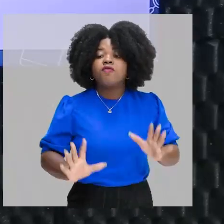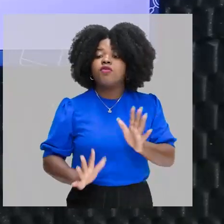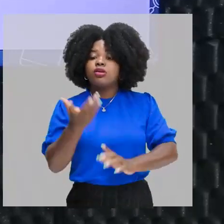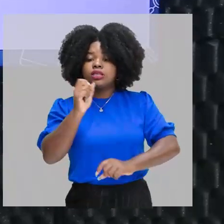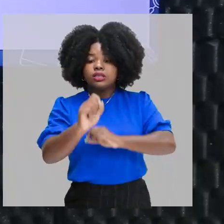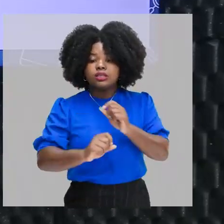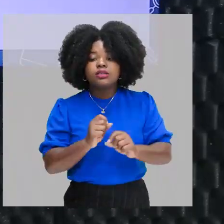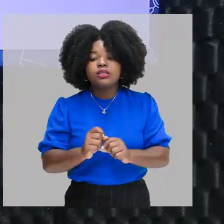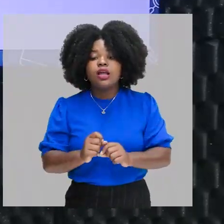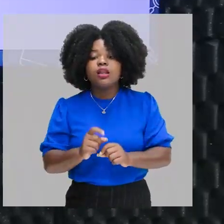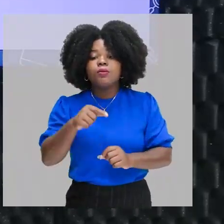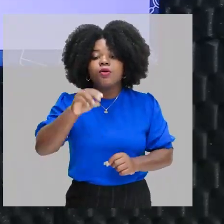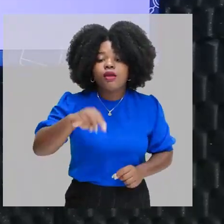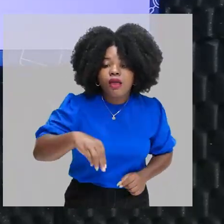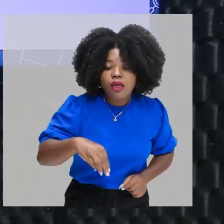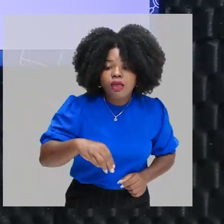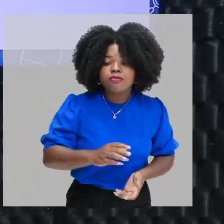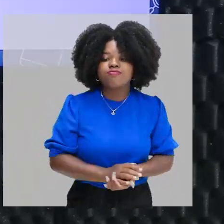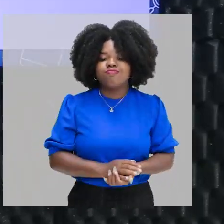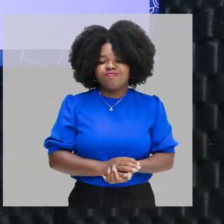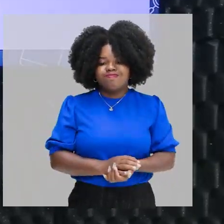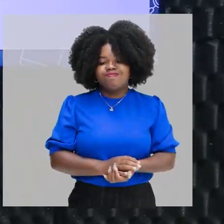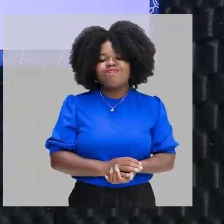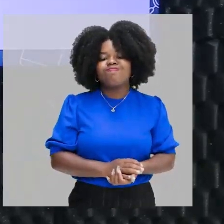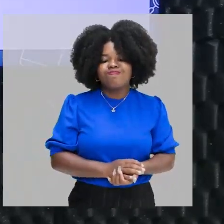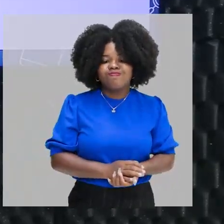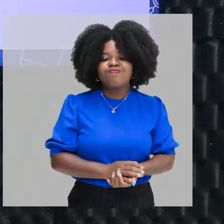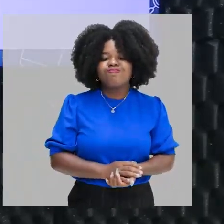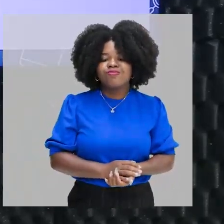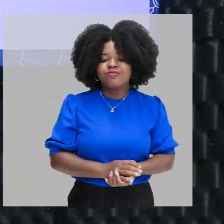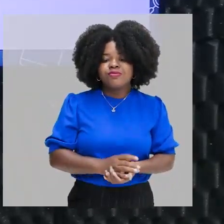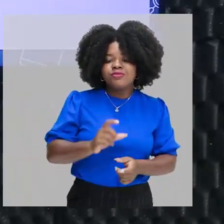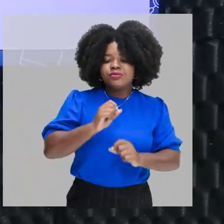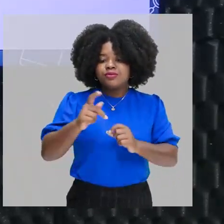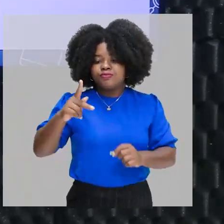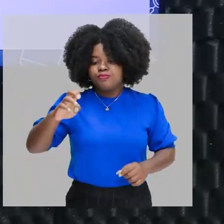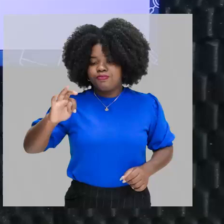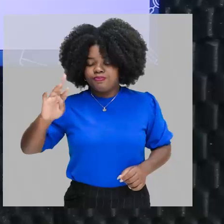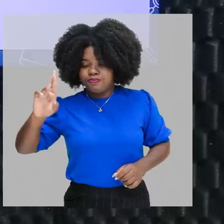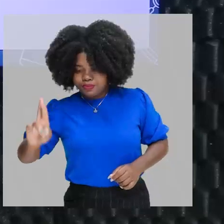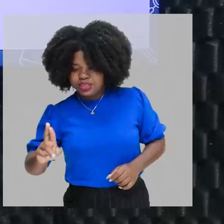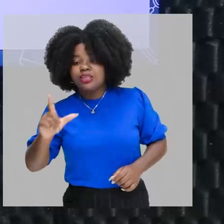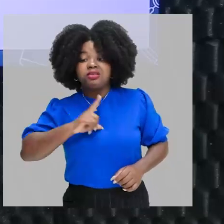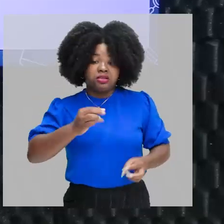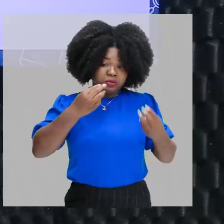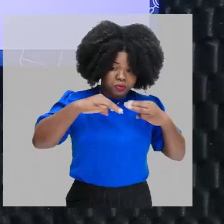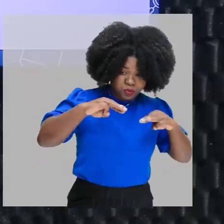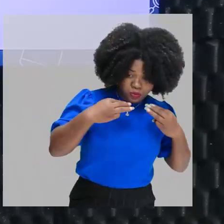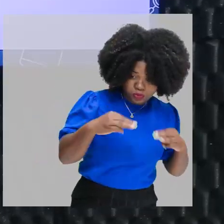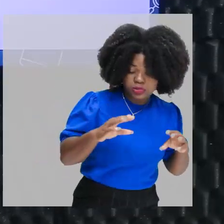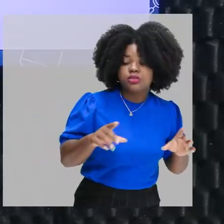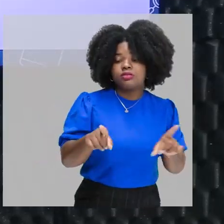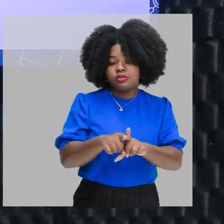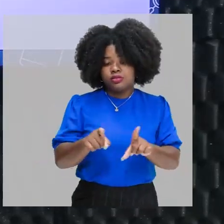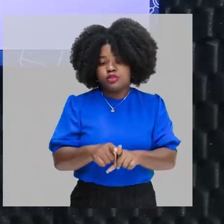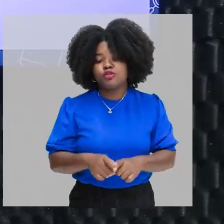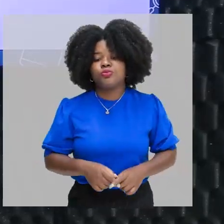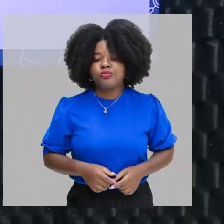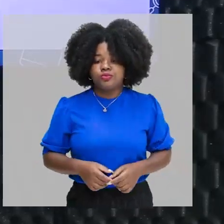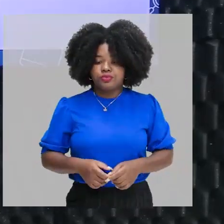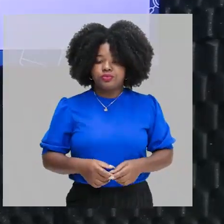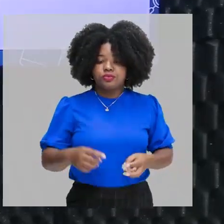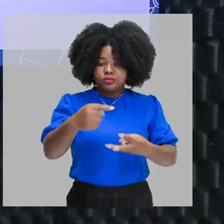pelo Peter Tosh, que também tem canções solo, canções individuais, o Bob Marley e o Bunny Wailer, tá? As